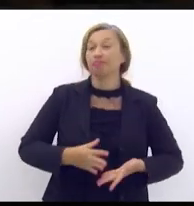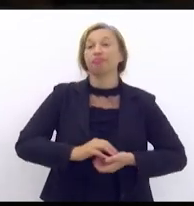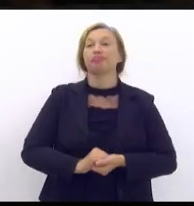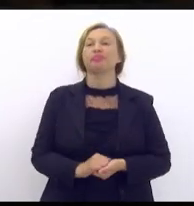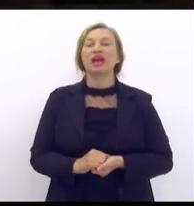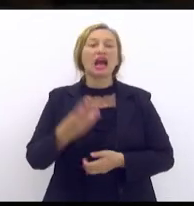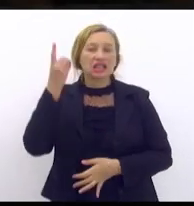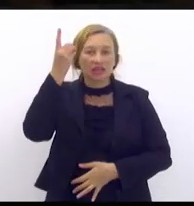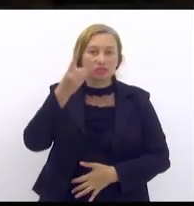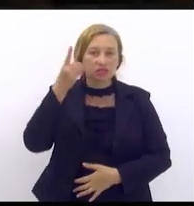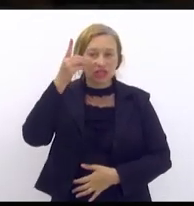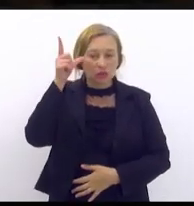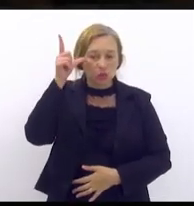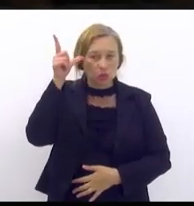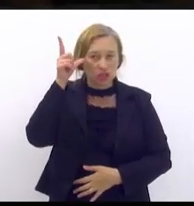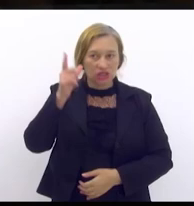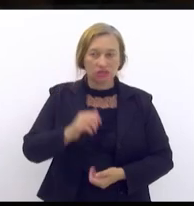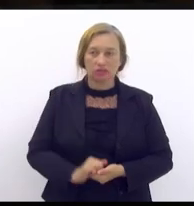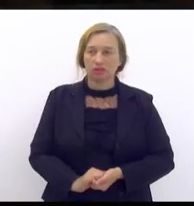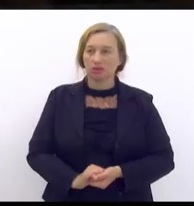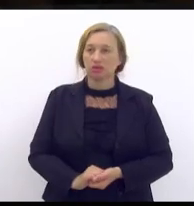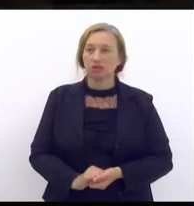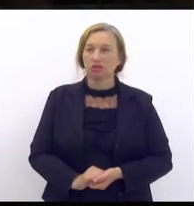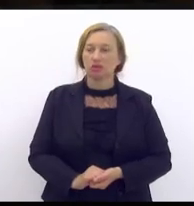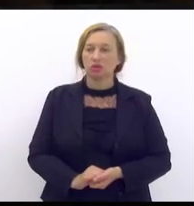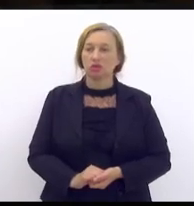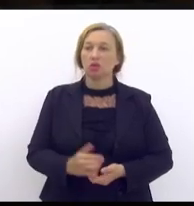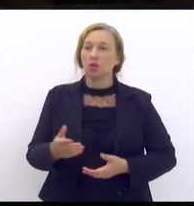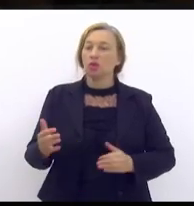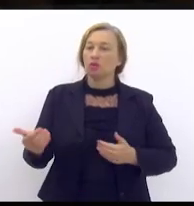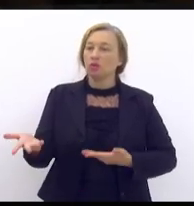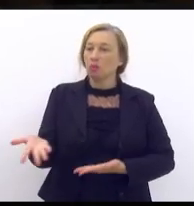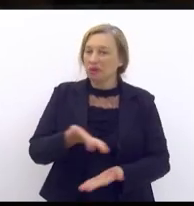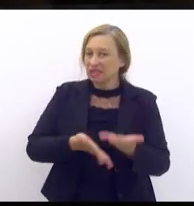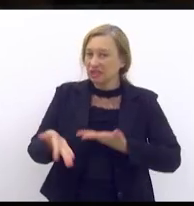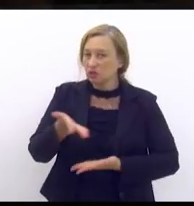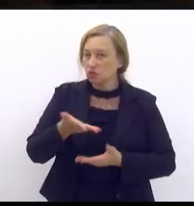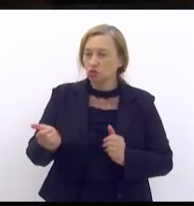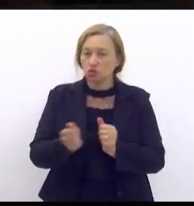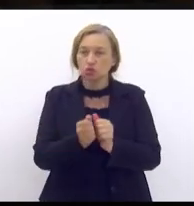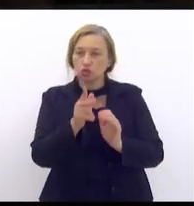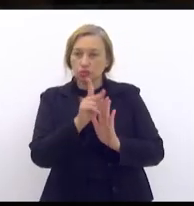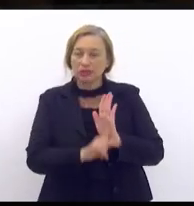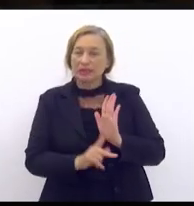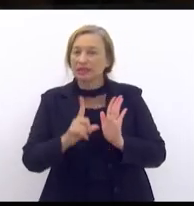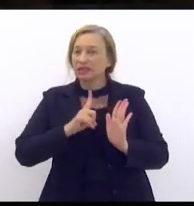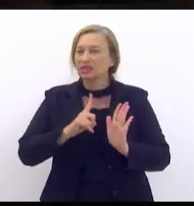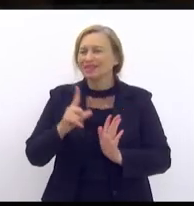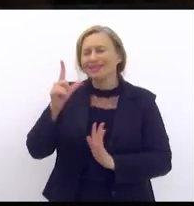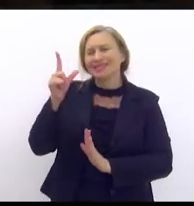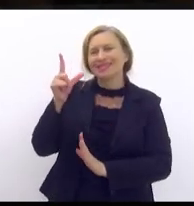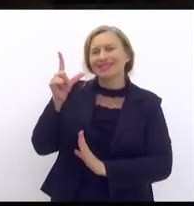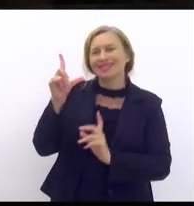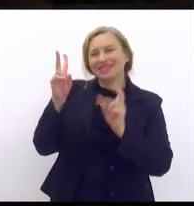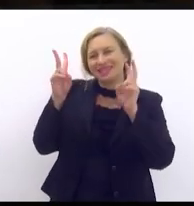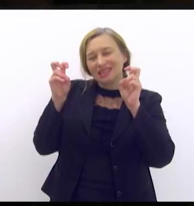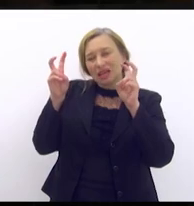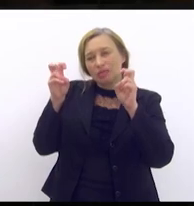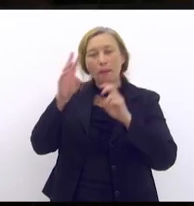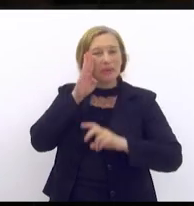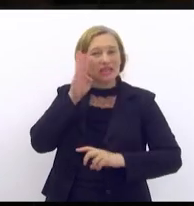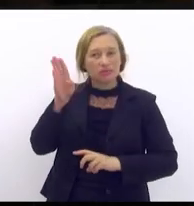a deputada Lucinha, que eu sou parceiro nesse projeto, tem esse tema como